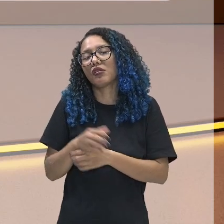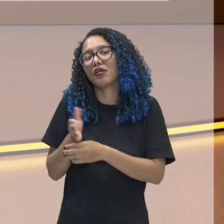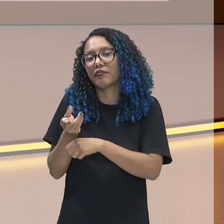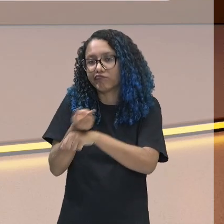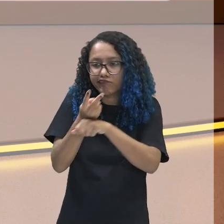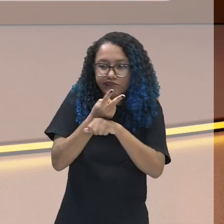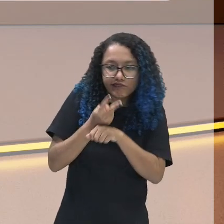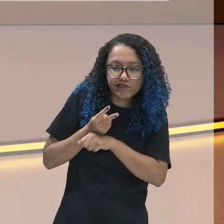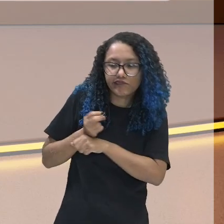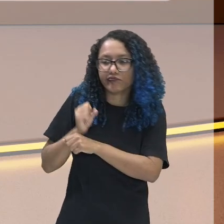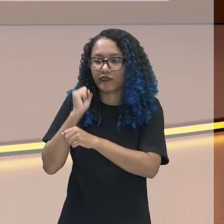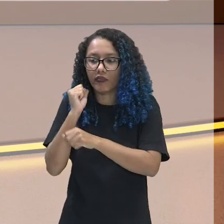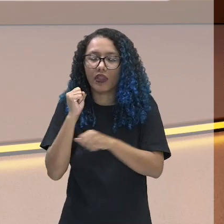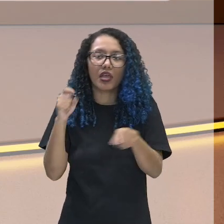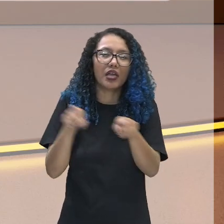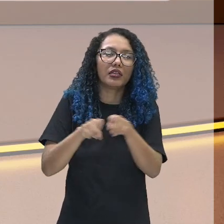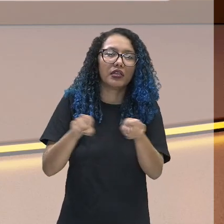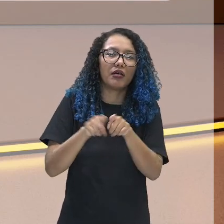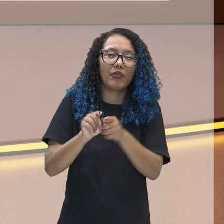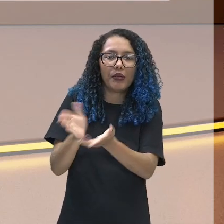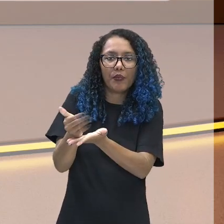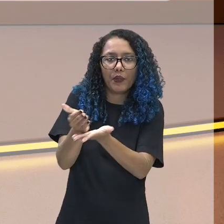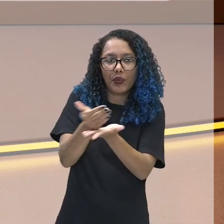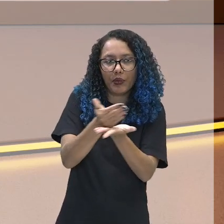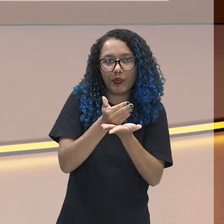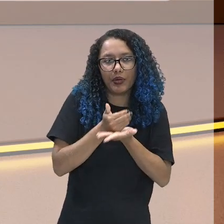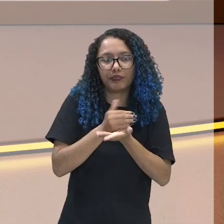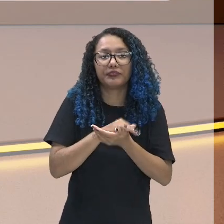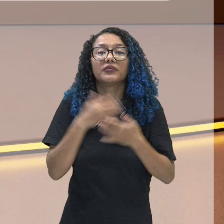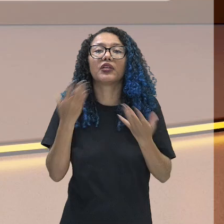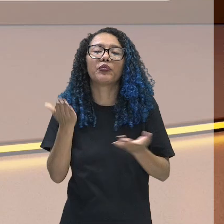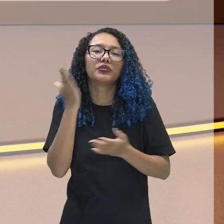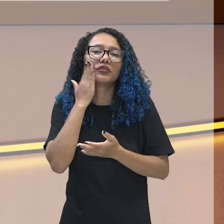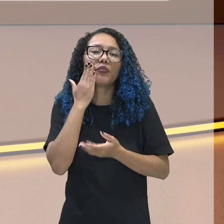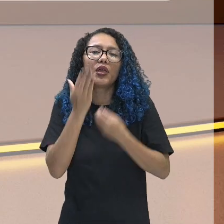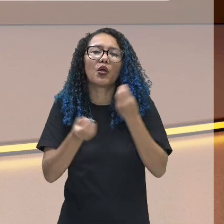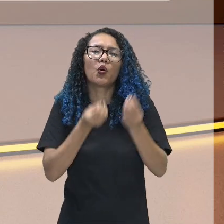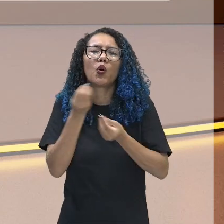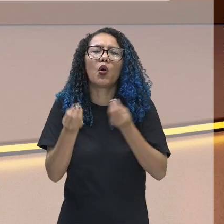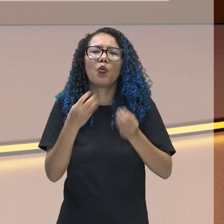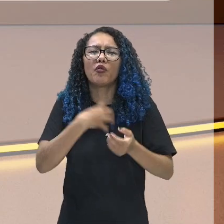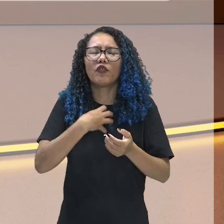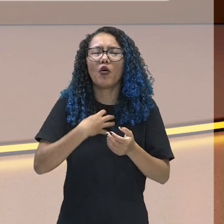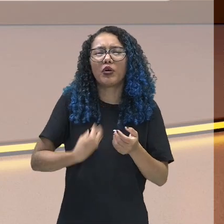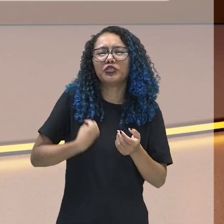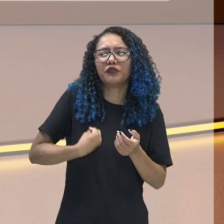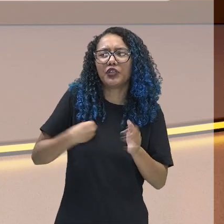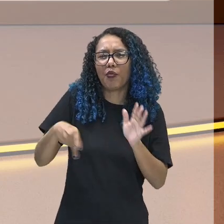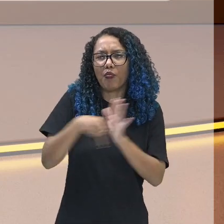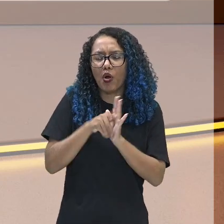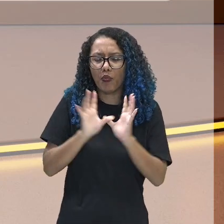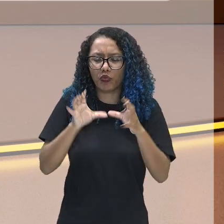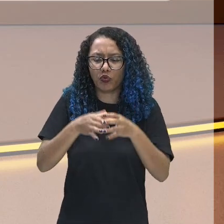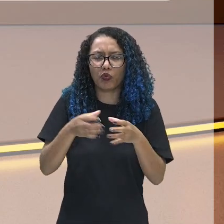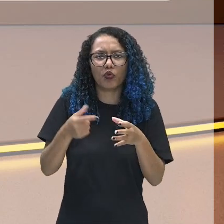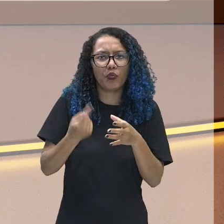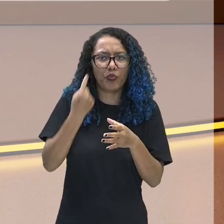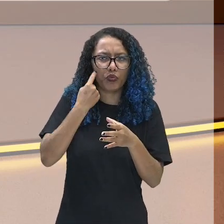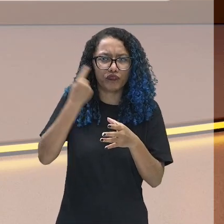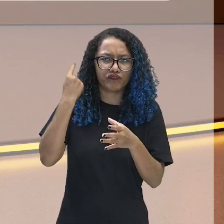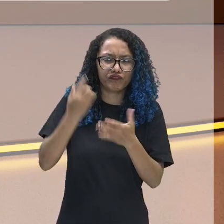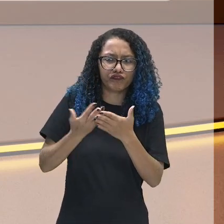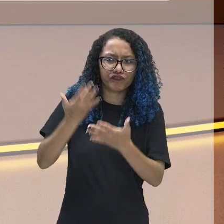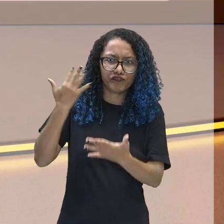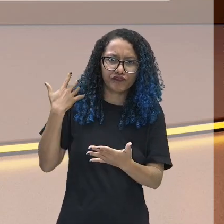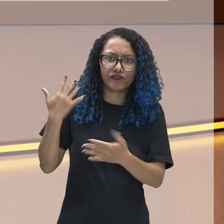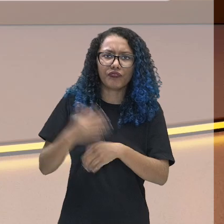a gente fala pra gente aqui. Para saber como viviam os primeiros seres humanos, os historiadores se valem da ajuda